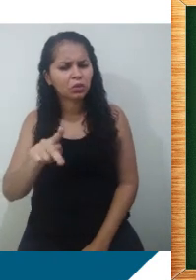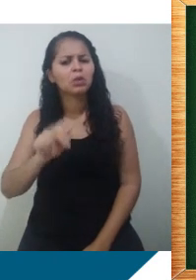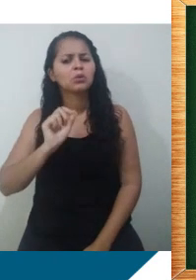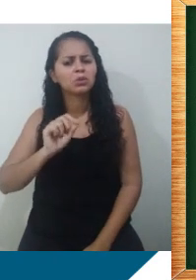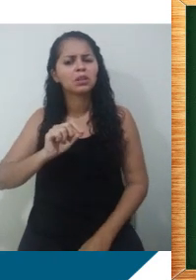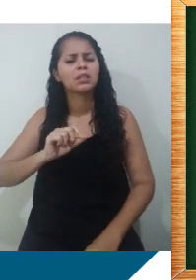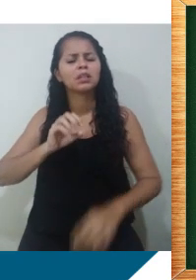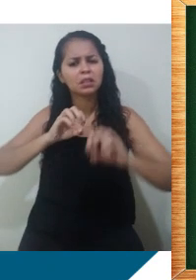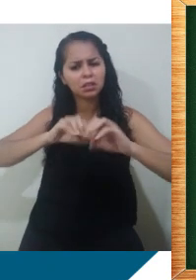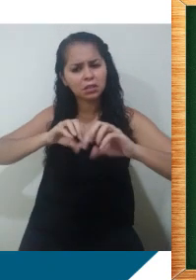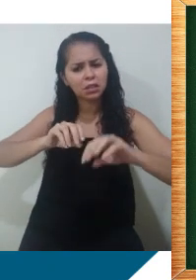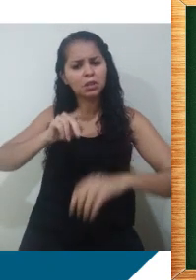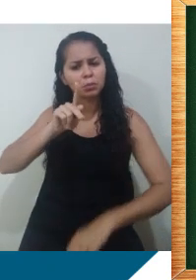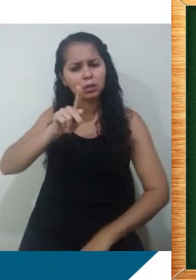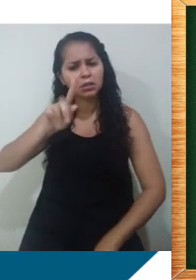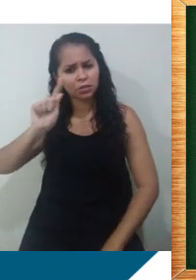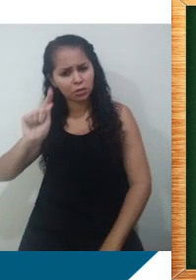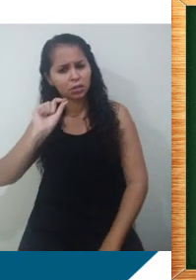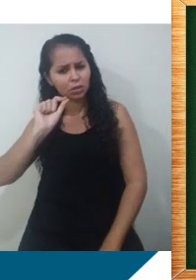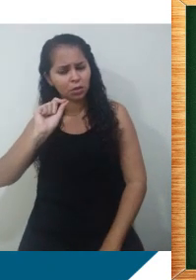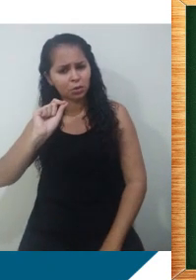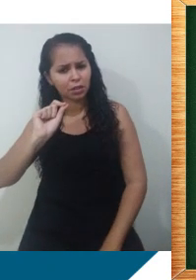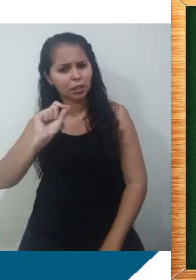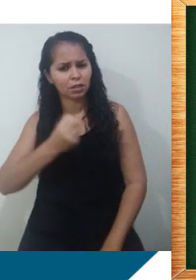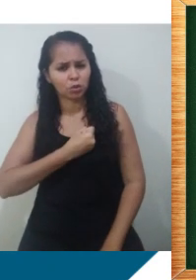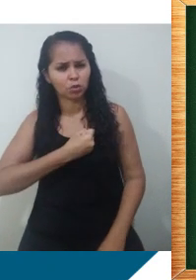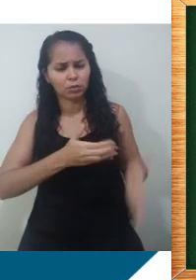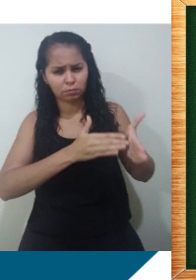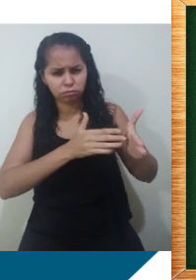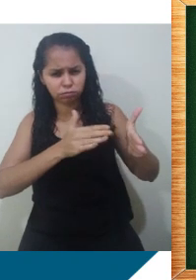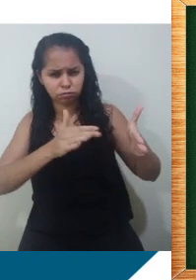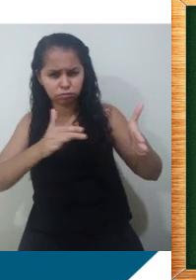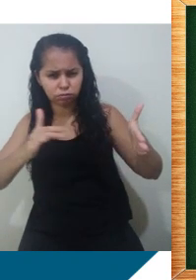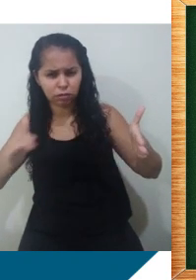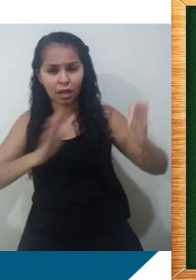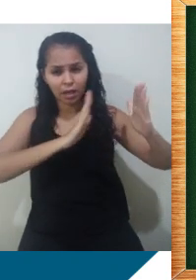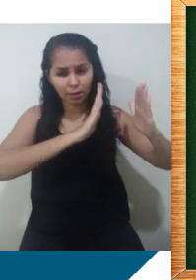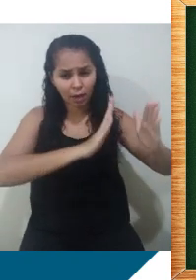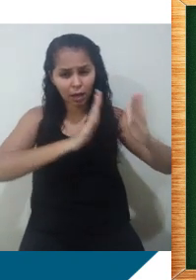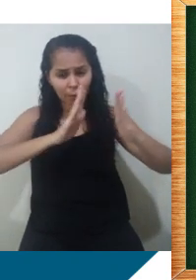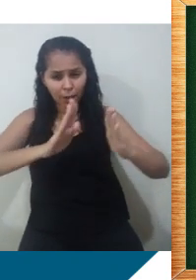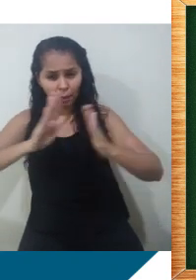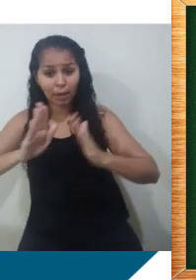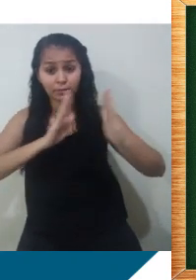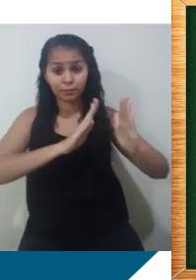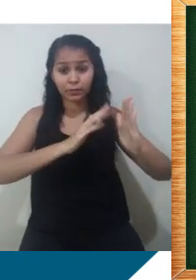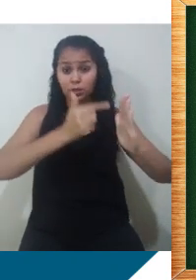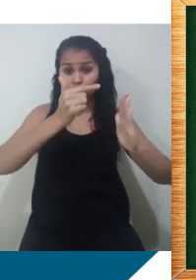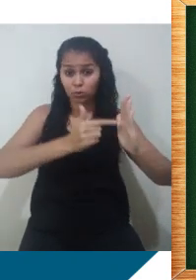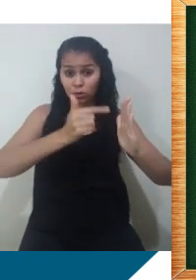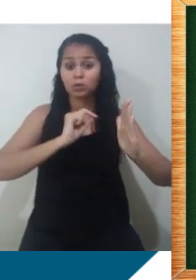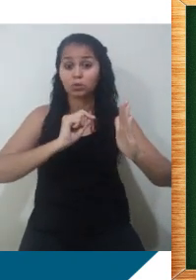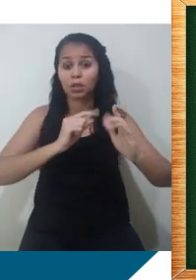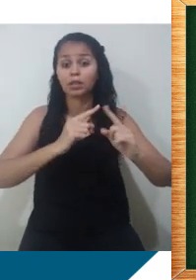professor definiu como uma PG, sendo uma sequência em que cada termo, a partir do segundo,